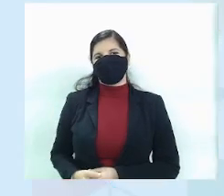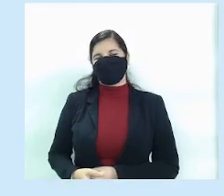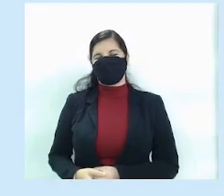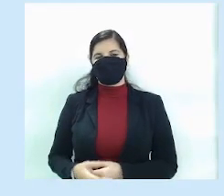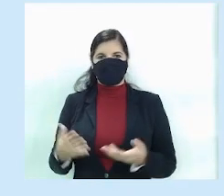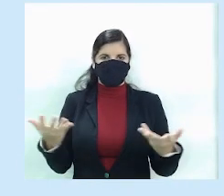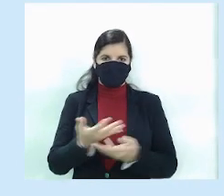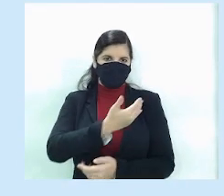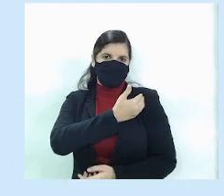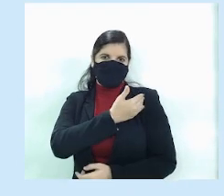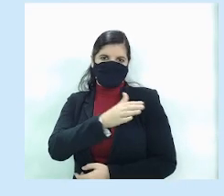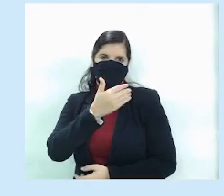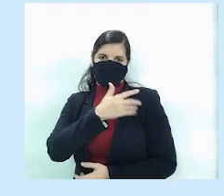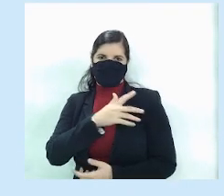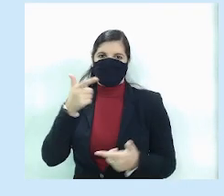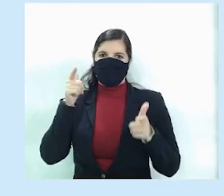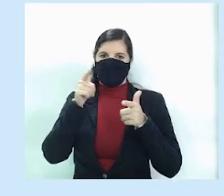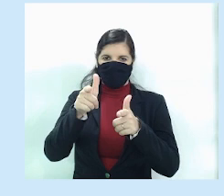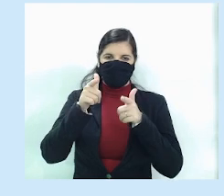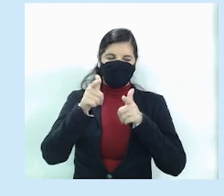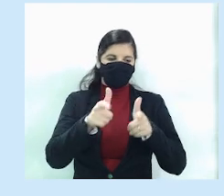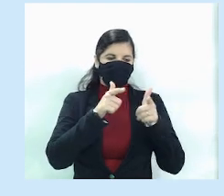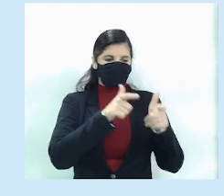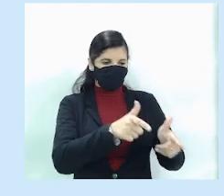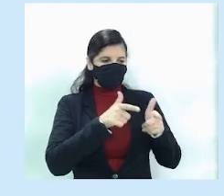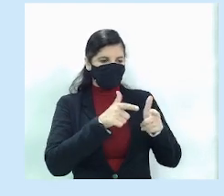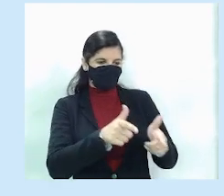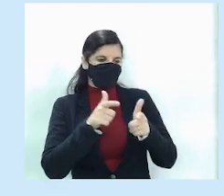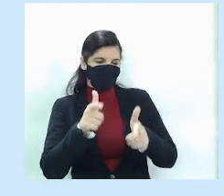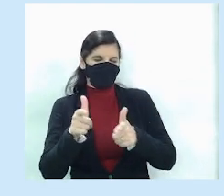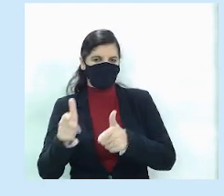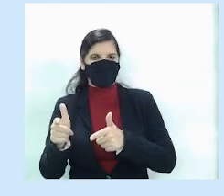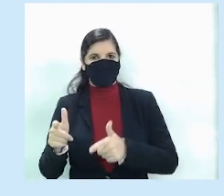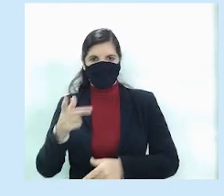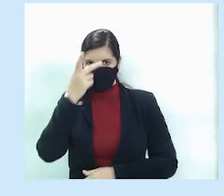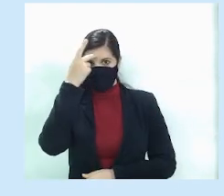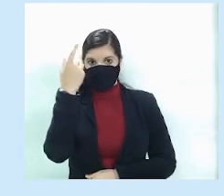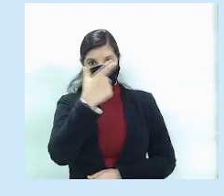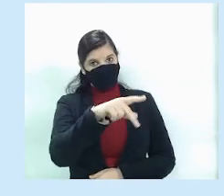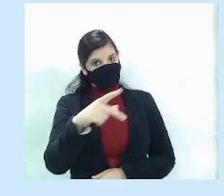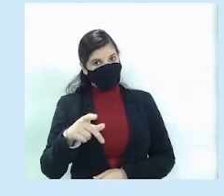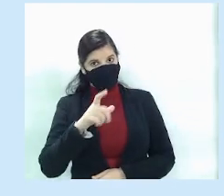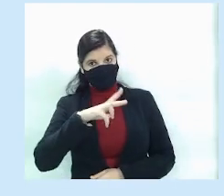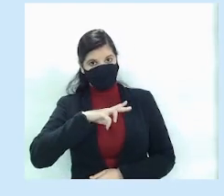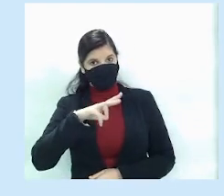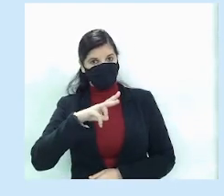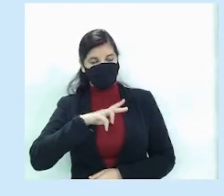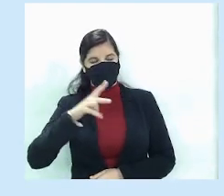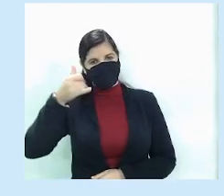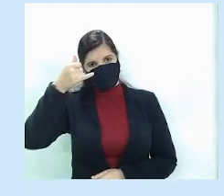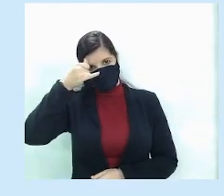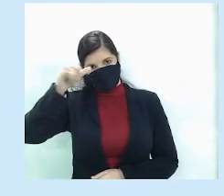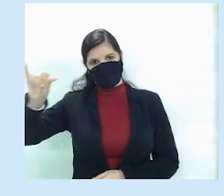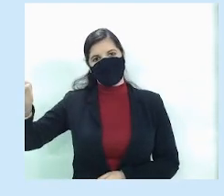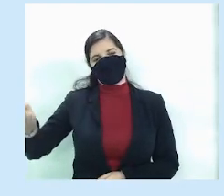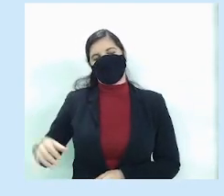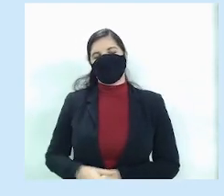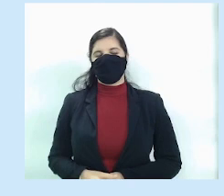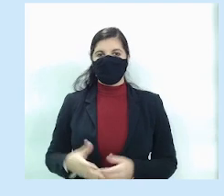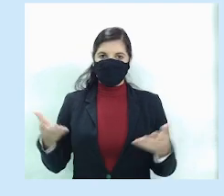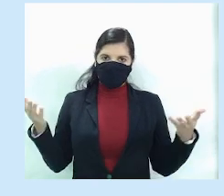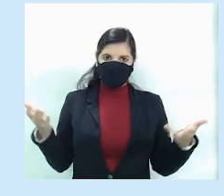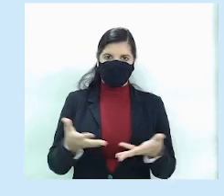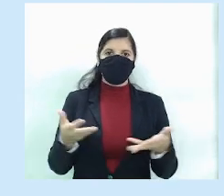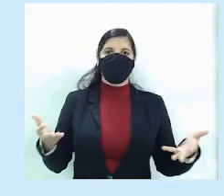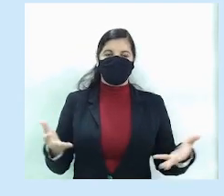algo que a gente deve rir, né, de questões pessoais de outras pessoas, questões que envolvem outras pessoas. Então, isso hoje em